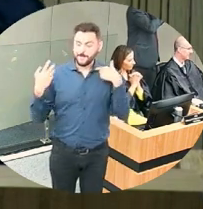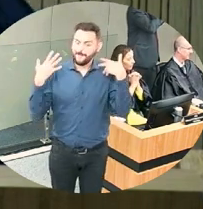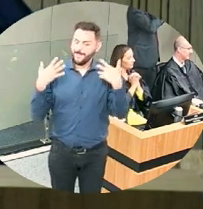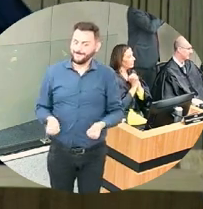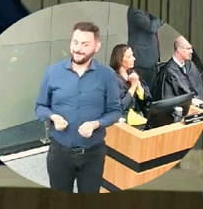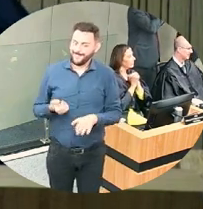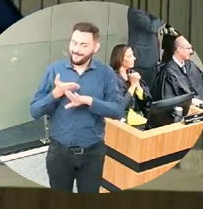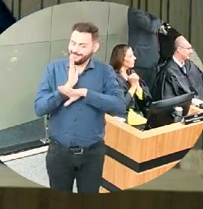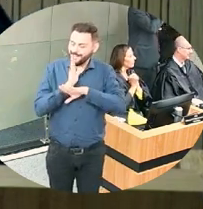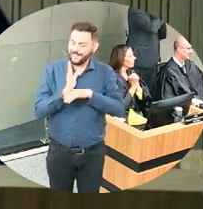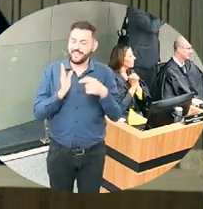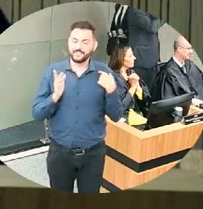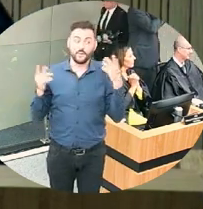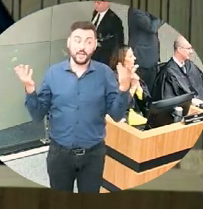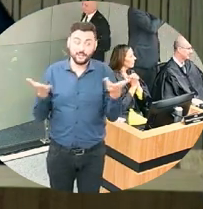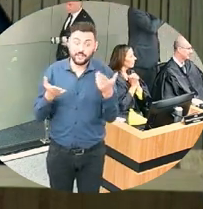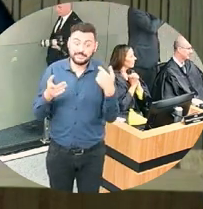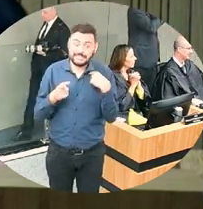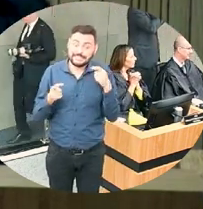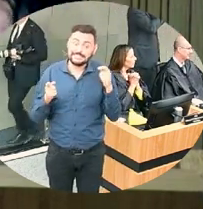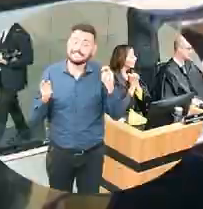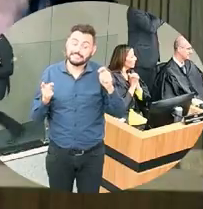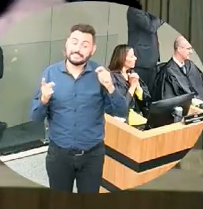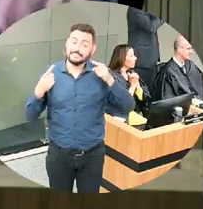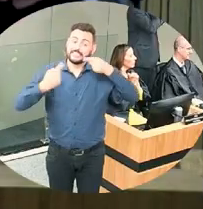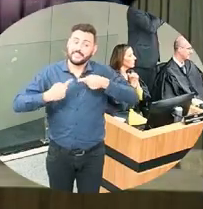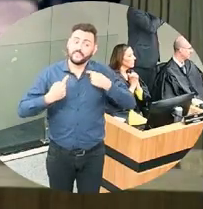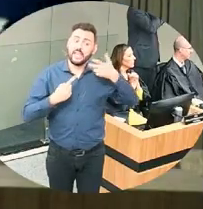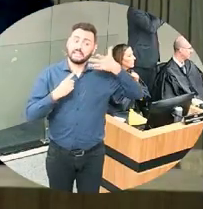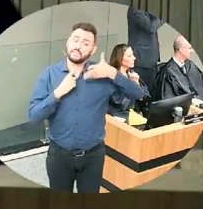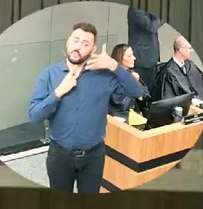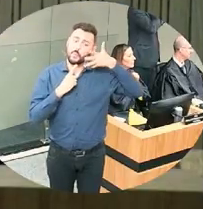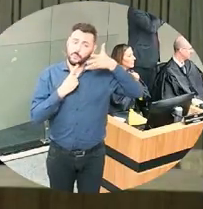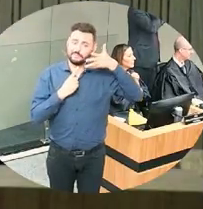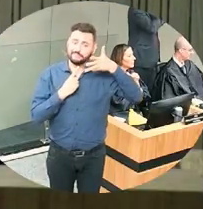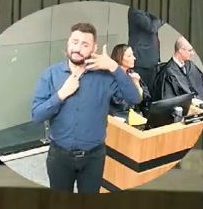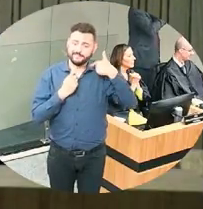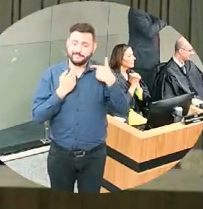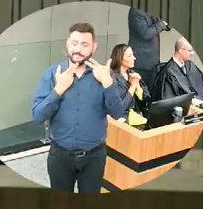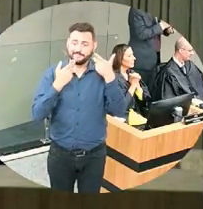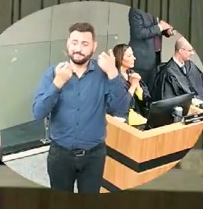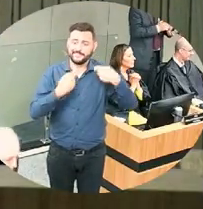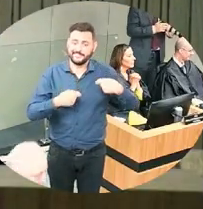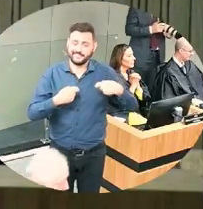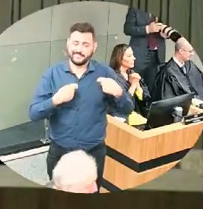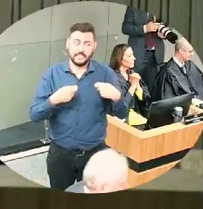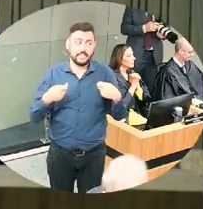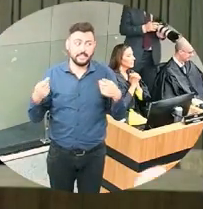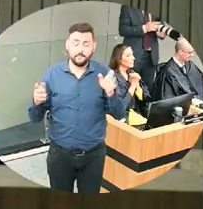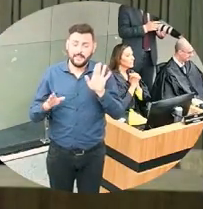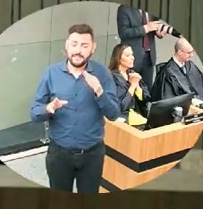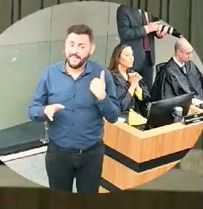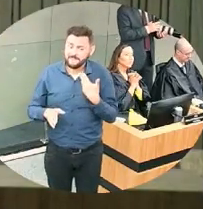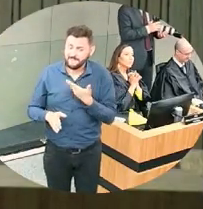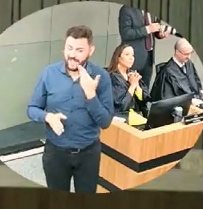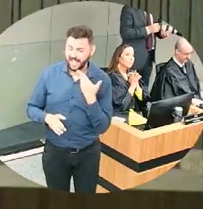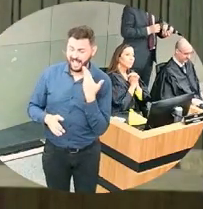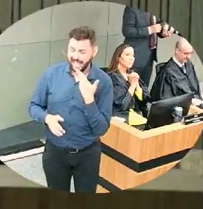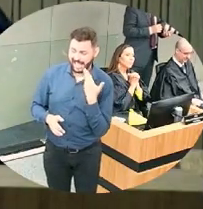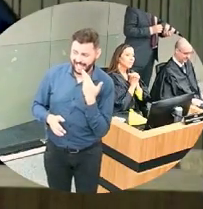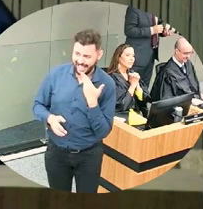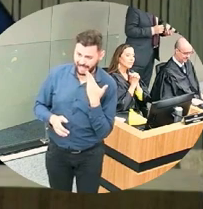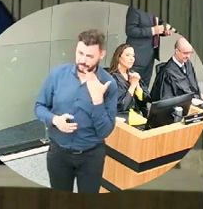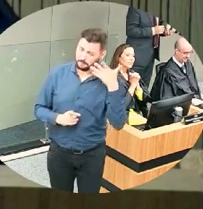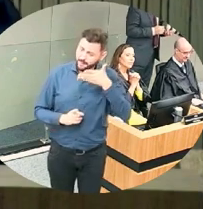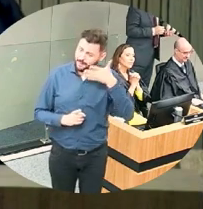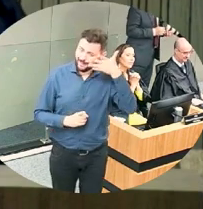signica inclusive o desafio de fazer discursos né que nós sabemos que não tarefa das mais